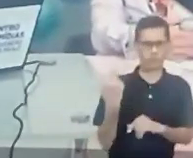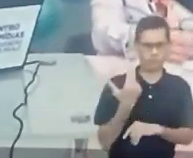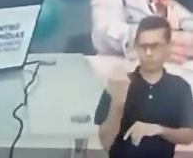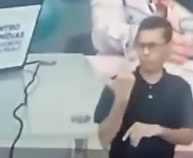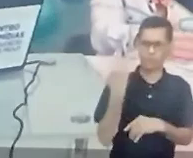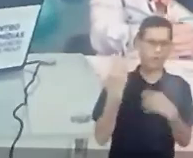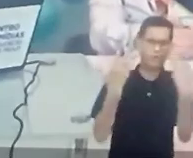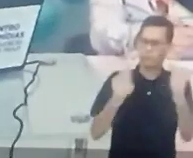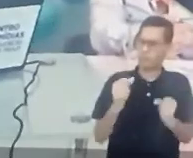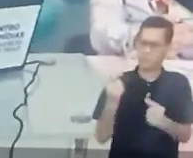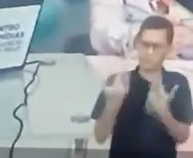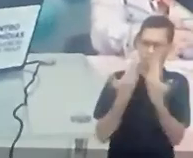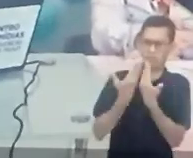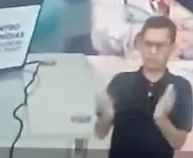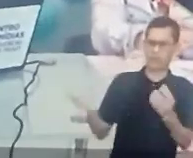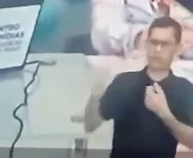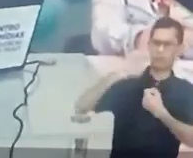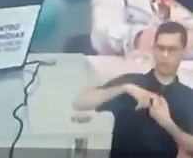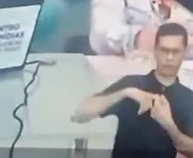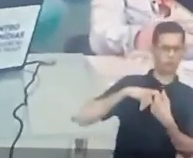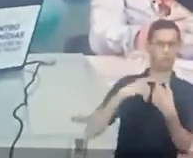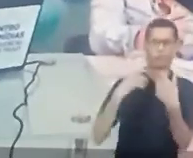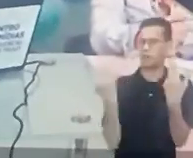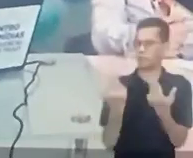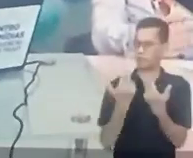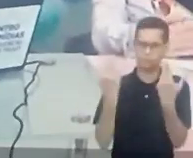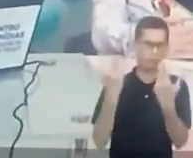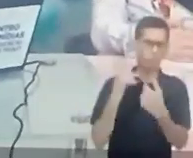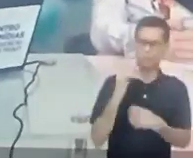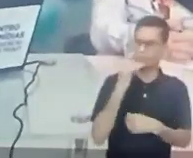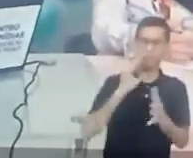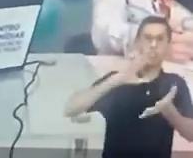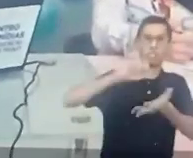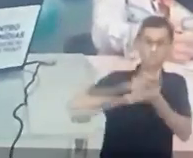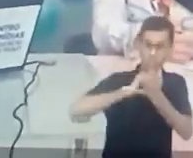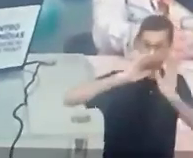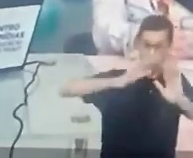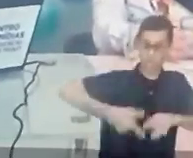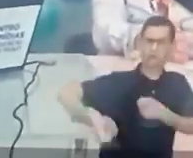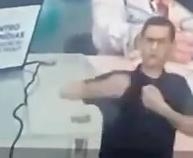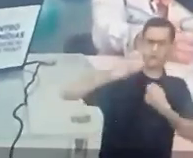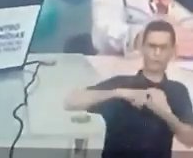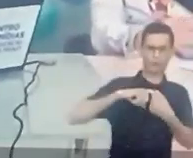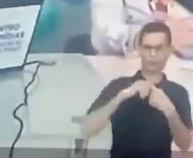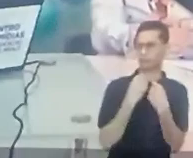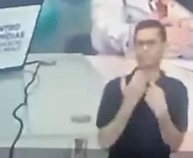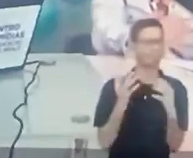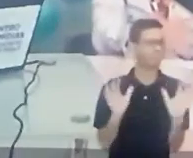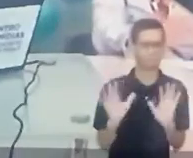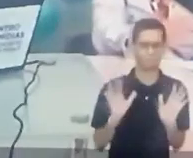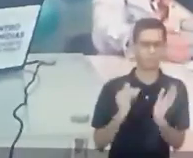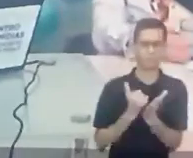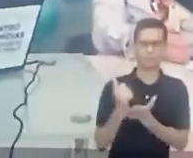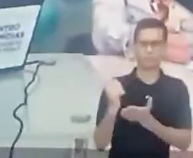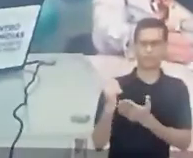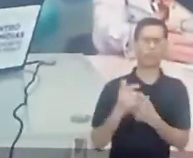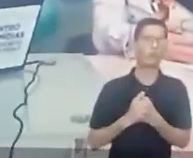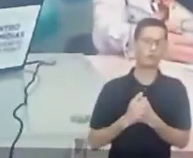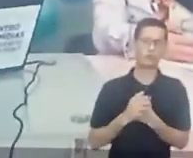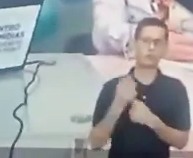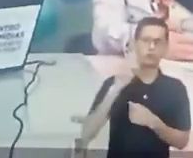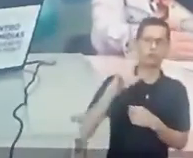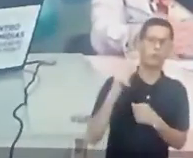ocorrer, não vai reabrir, não pode excluir inscrição, não vai ter essa possibilidade de ficar